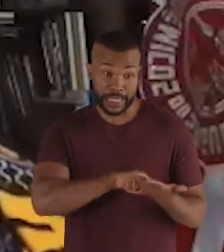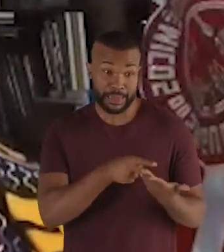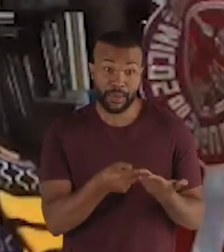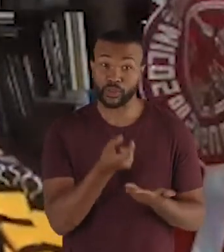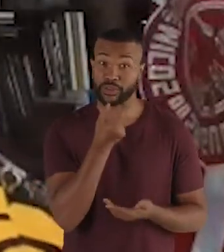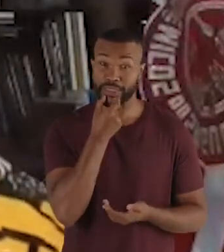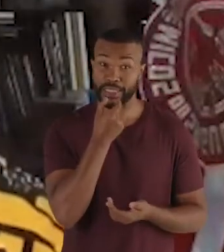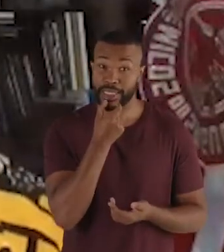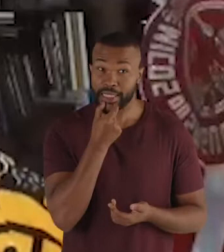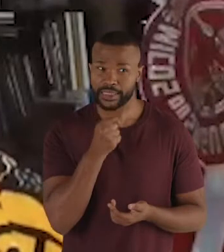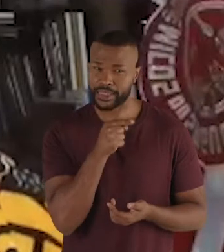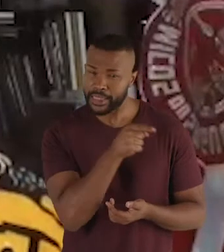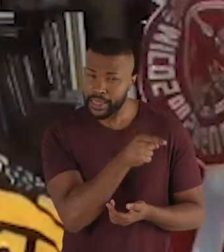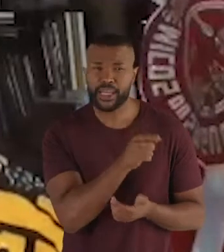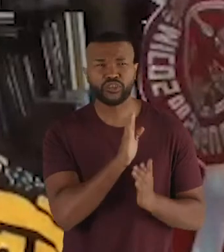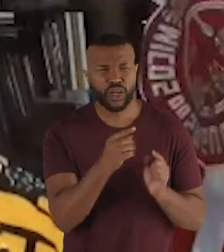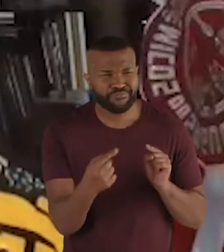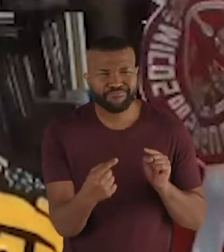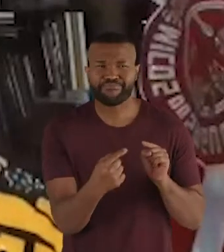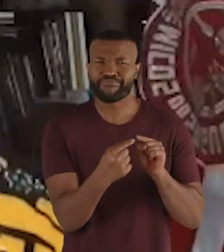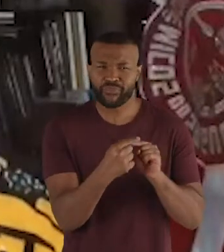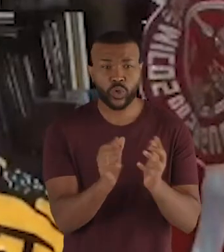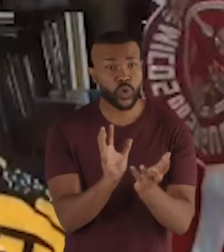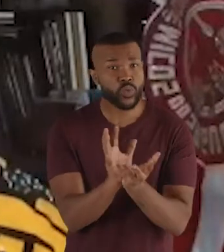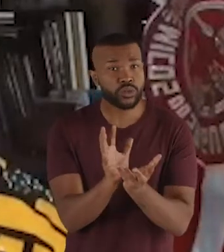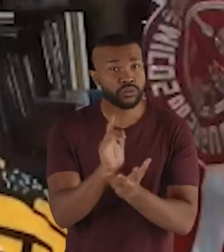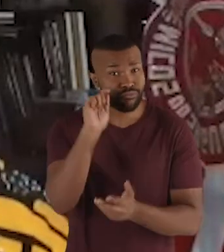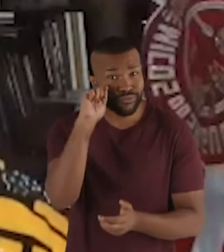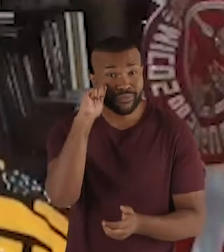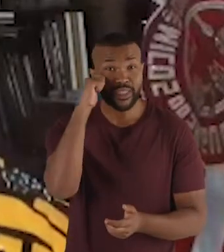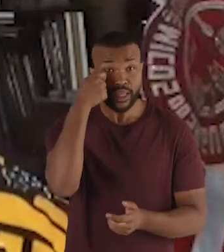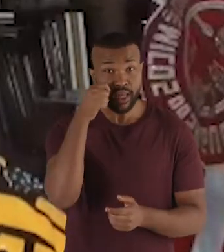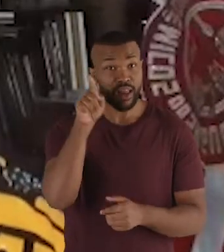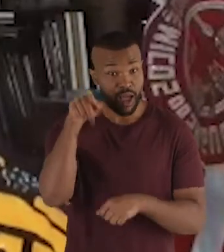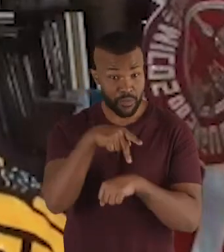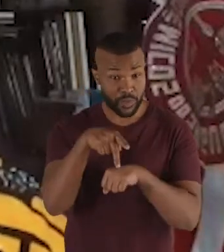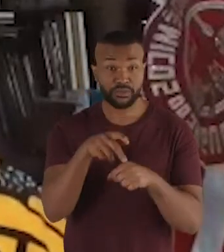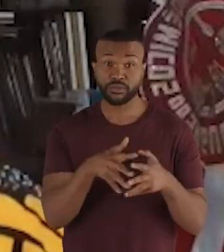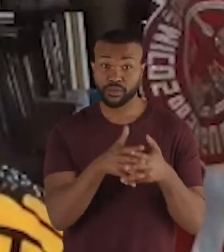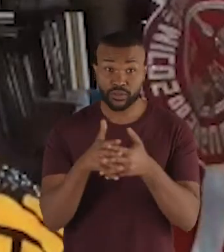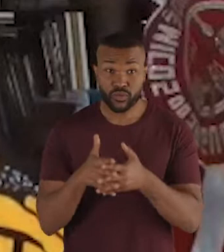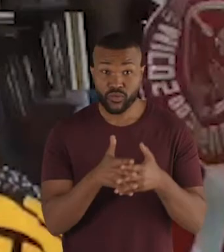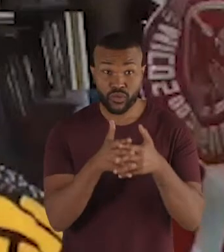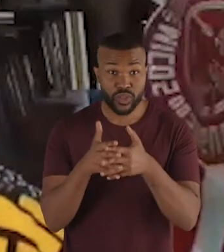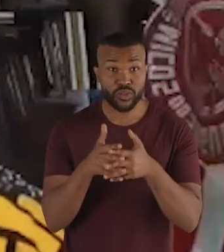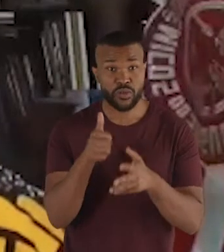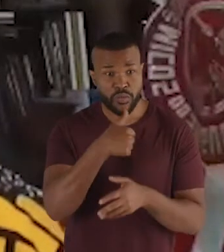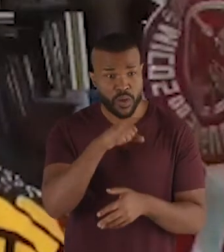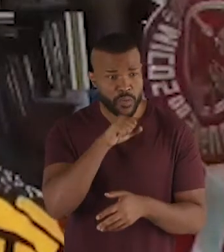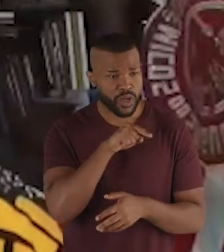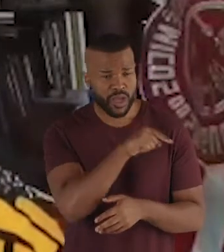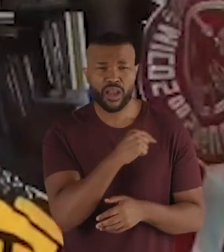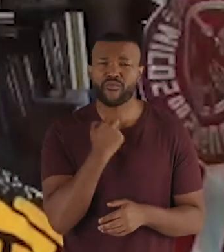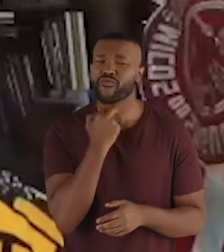intérprete de inglês, que se ligava à comunidade negra americana, tinha